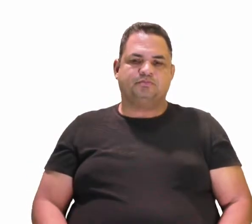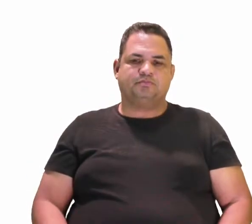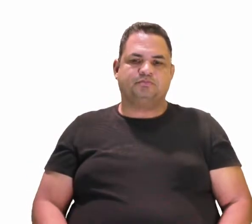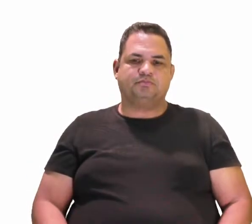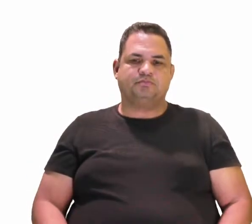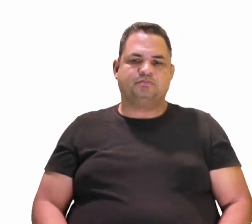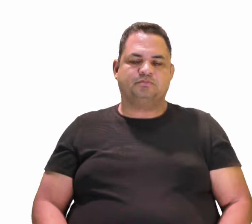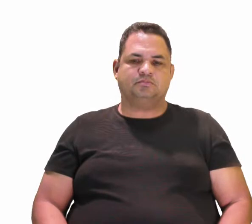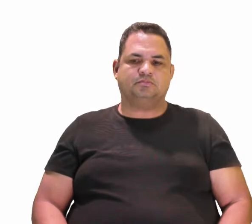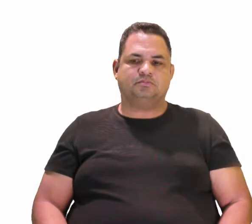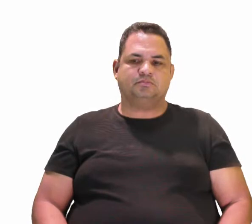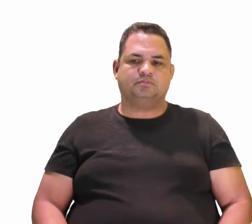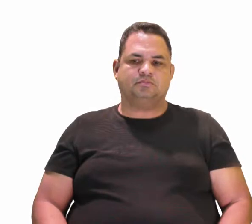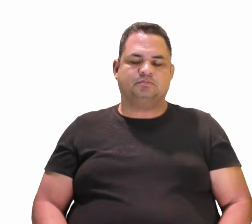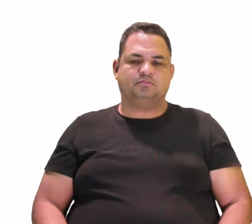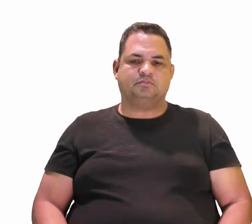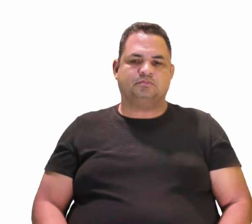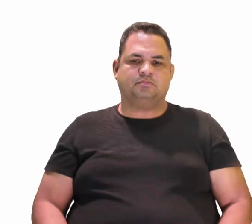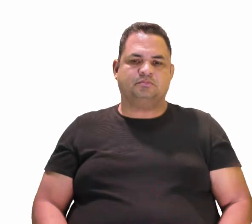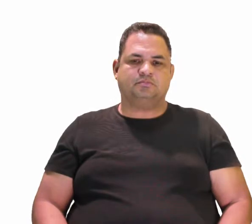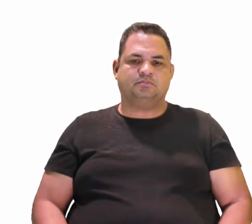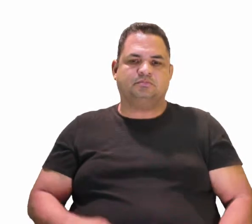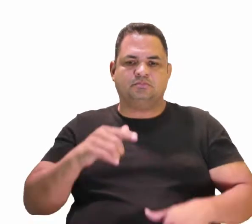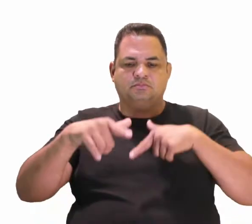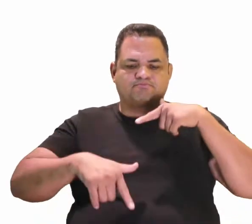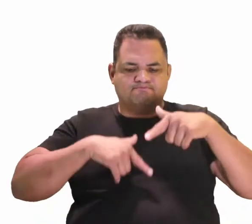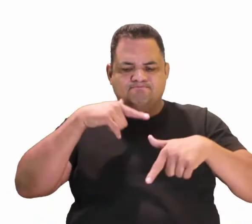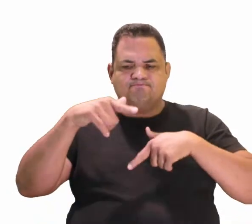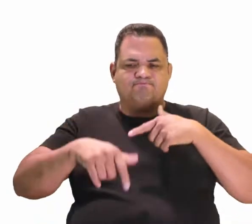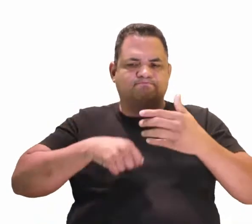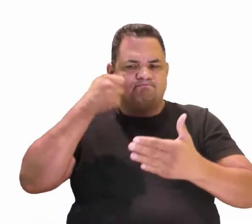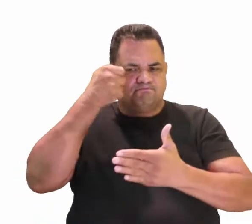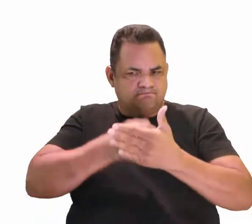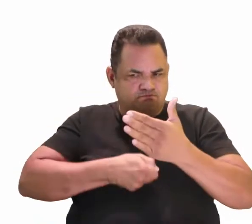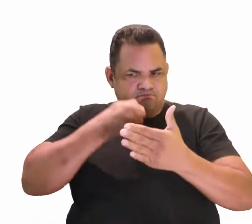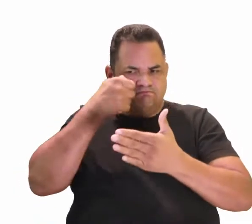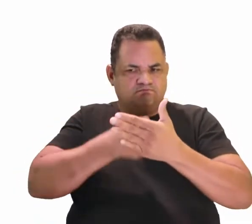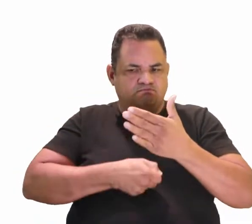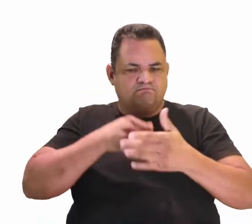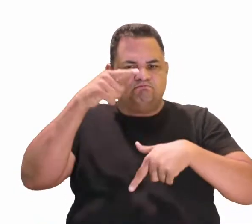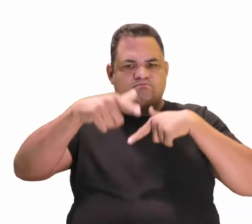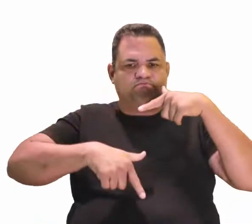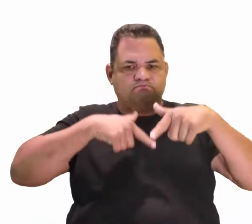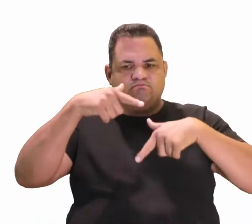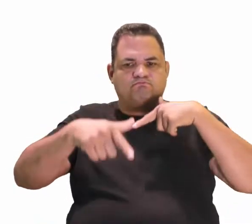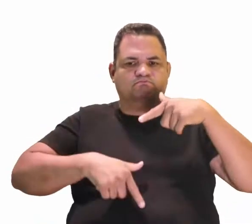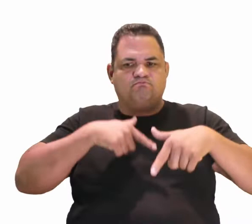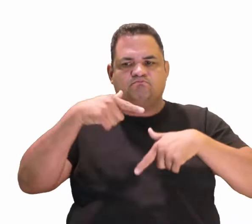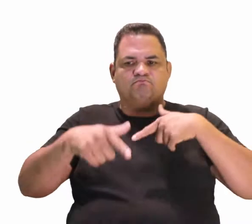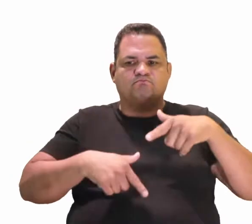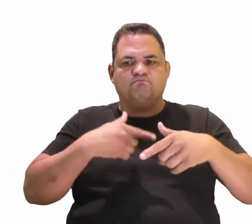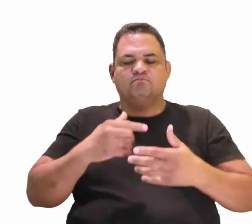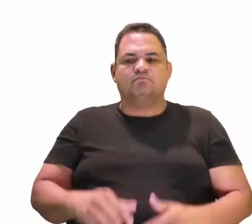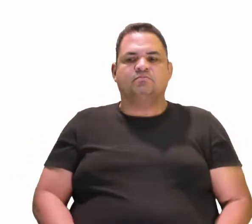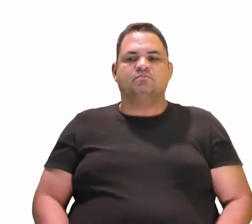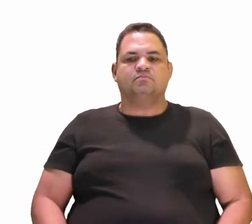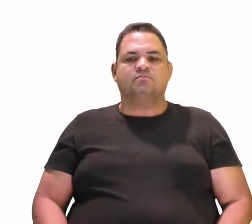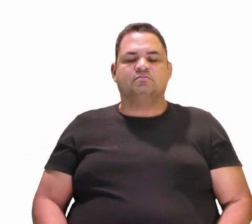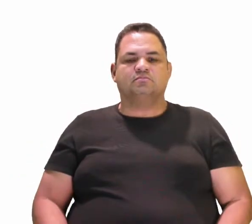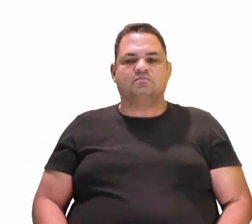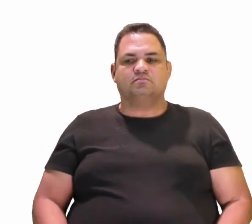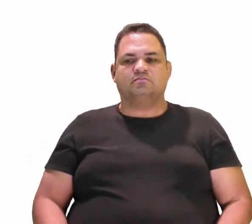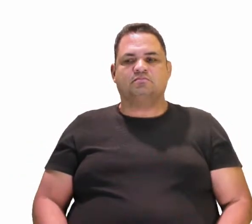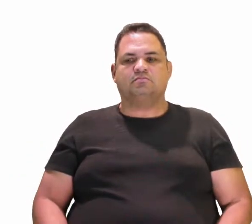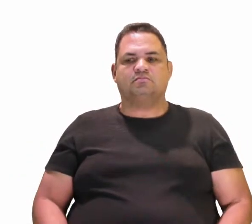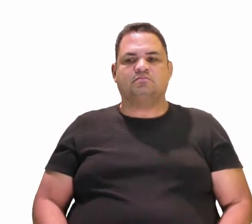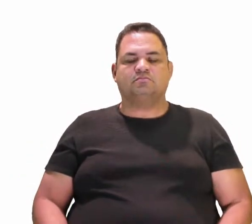Work hard, que é o trabalhar duro bastante, né? Trabalho não edifica o homem, não diz isso?